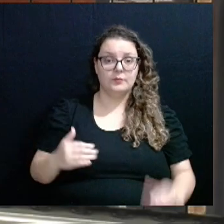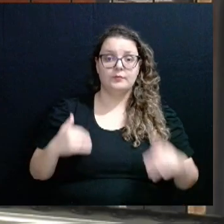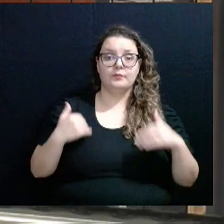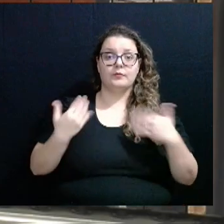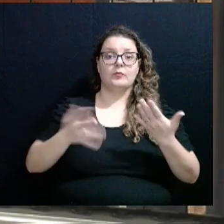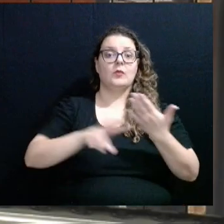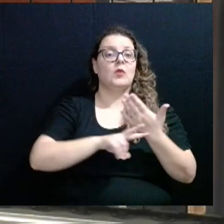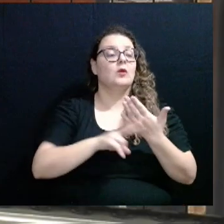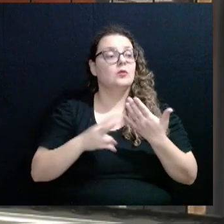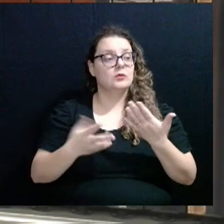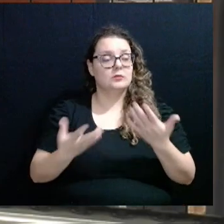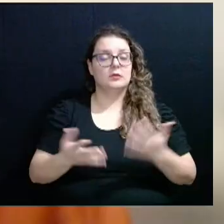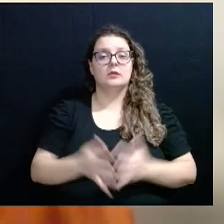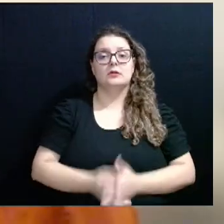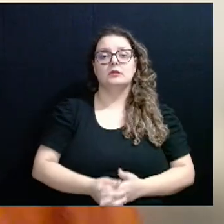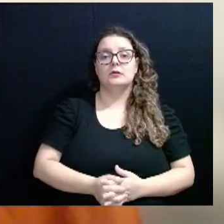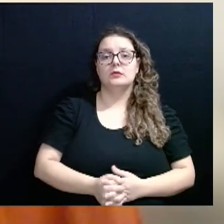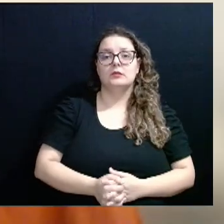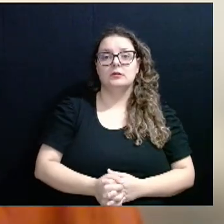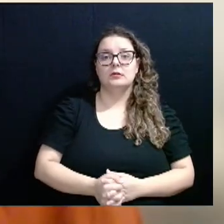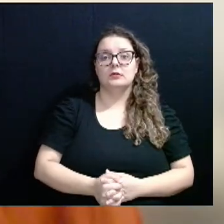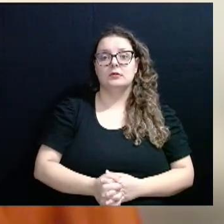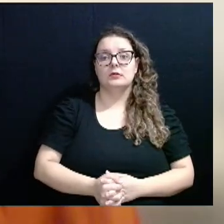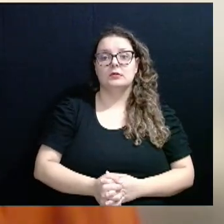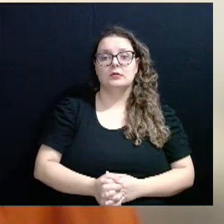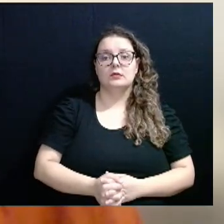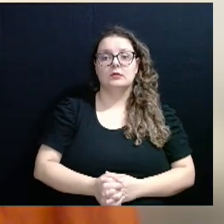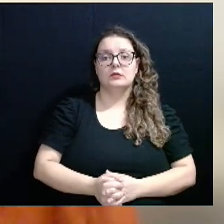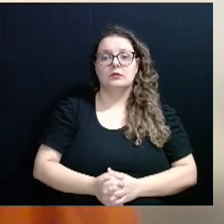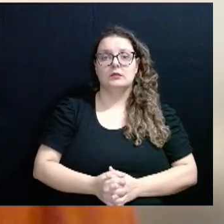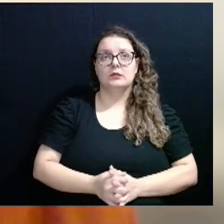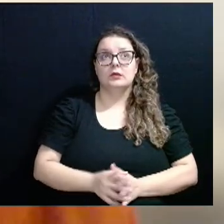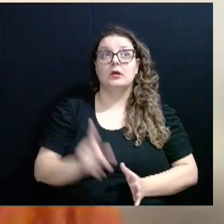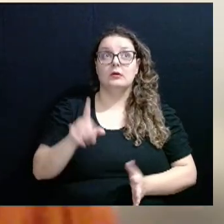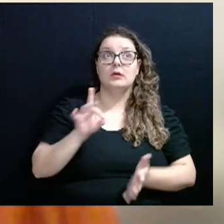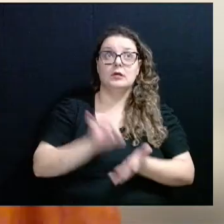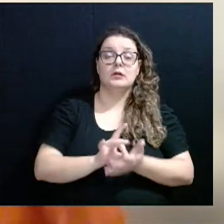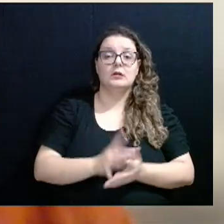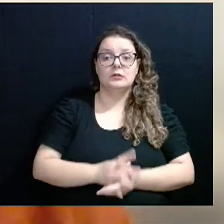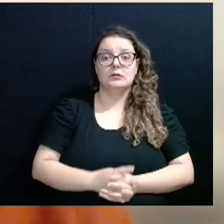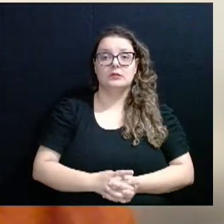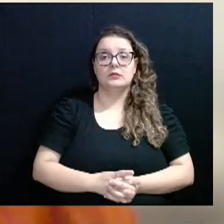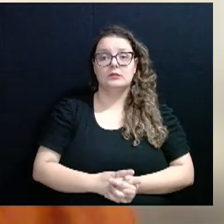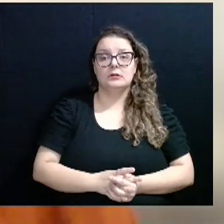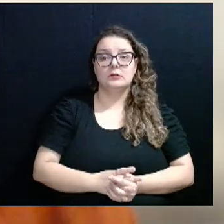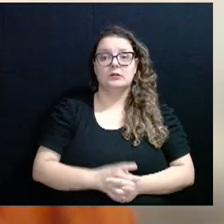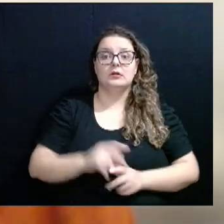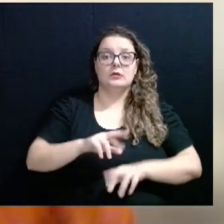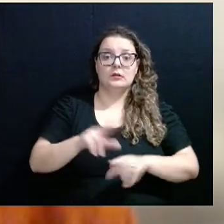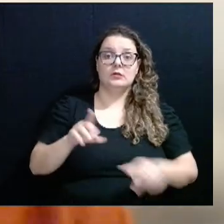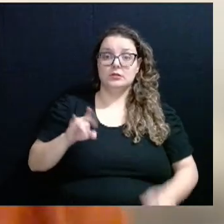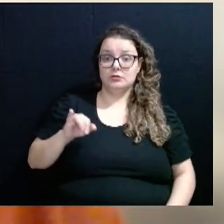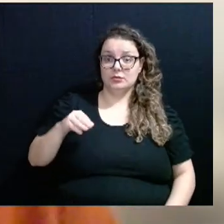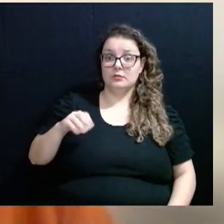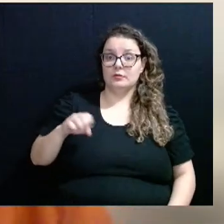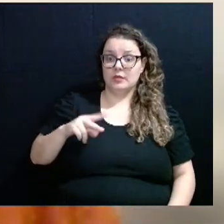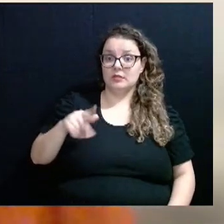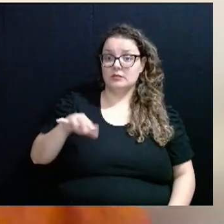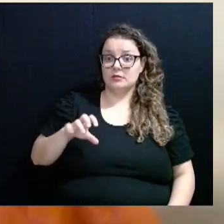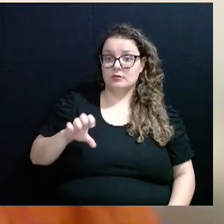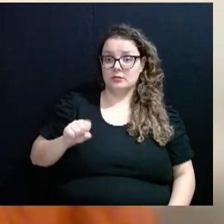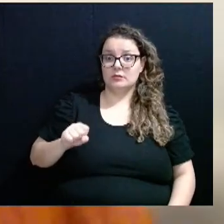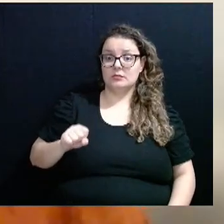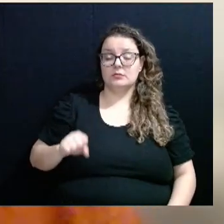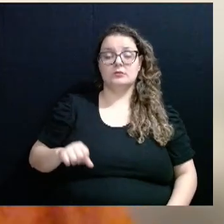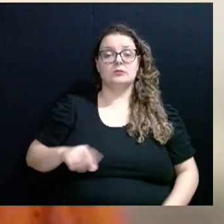disso? É verdade. A gente tem várias dimensões, né, do racismo ambiental. Então, áreas